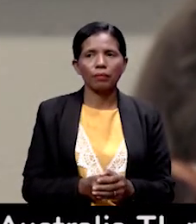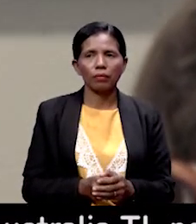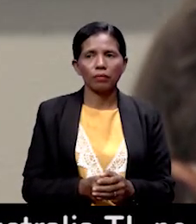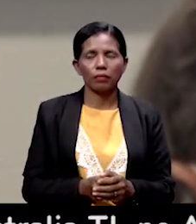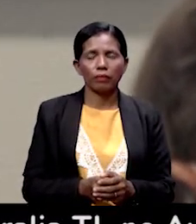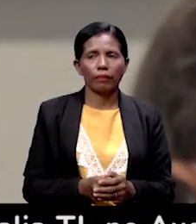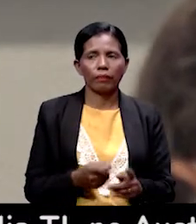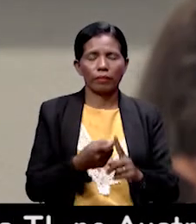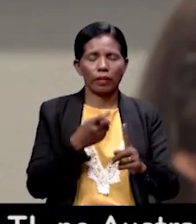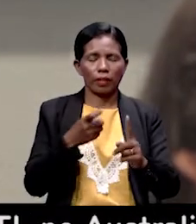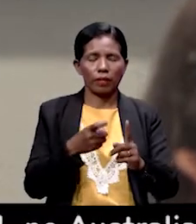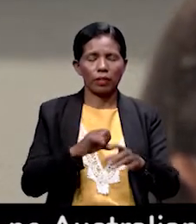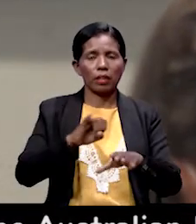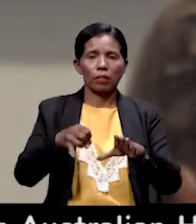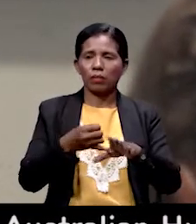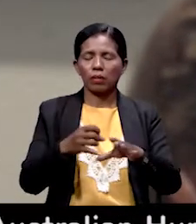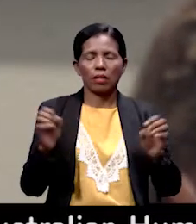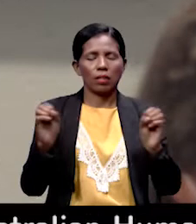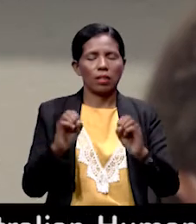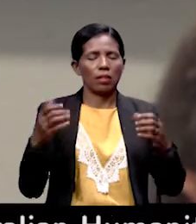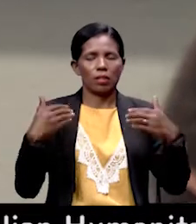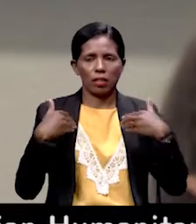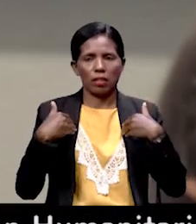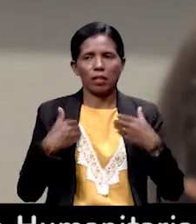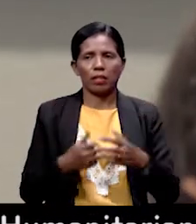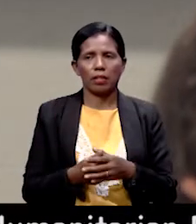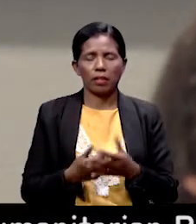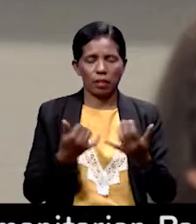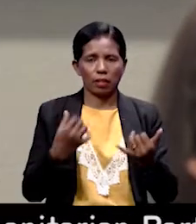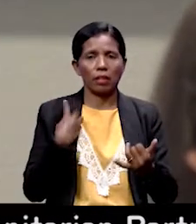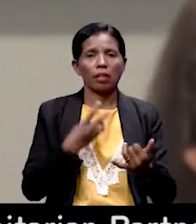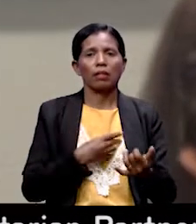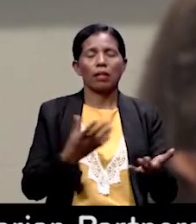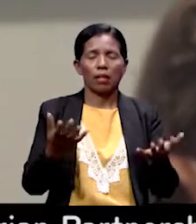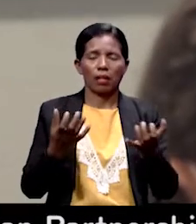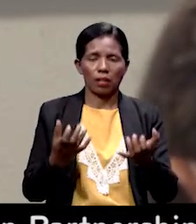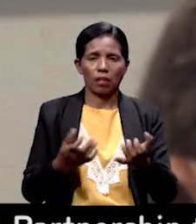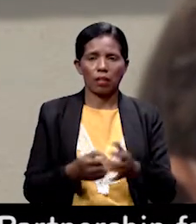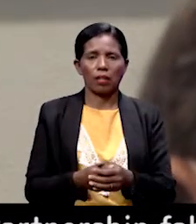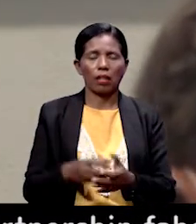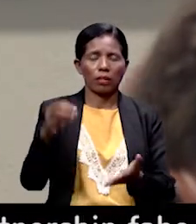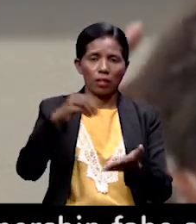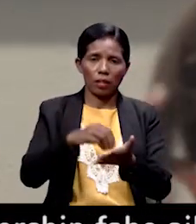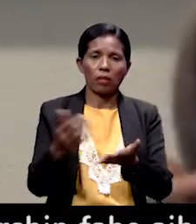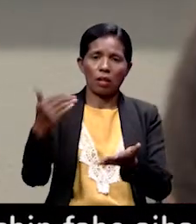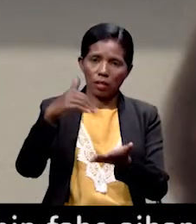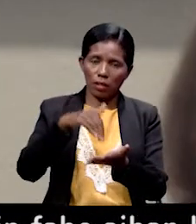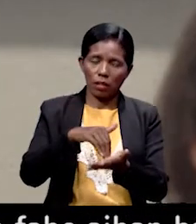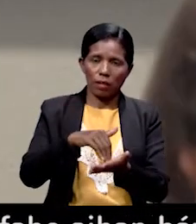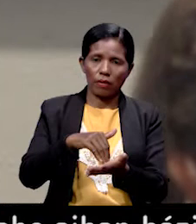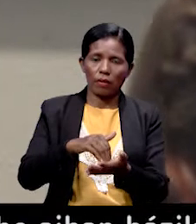aspecto inclusividade na ladum. Portanto, ita nem que ita a tu inverte fila fali para